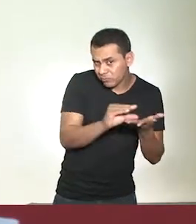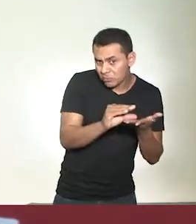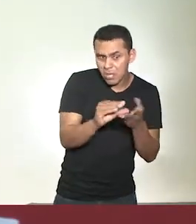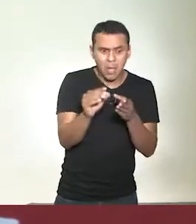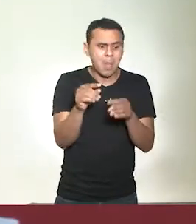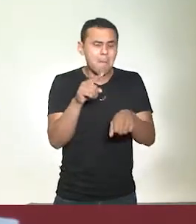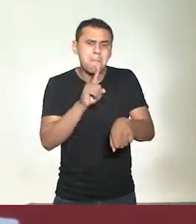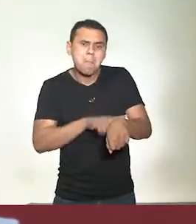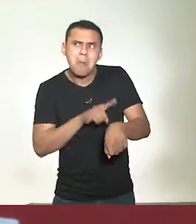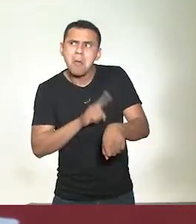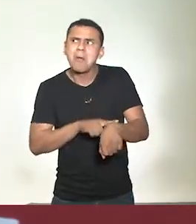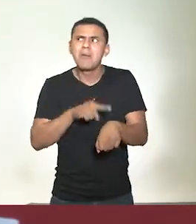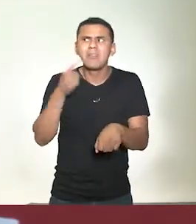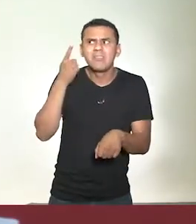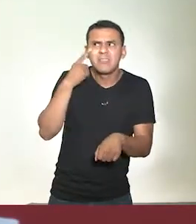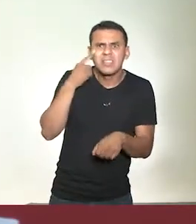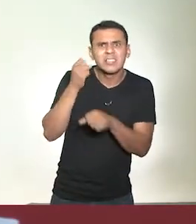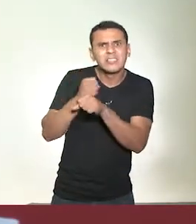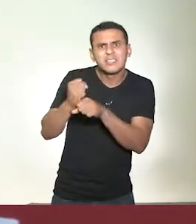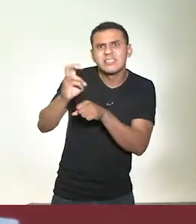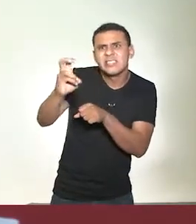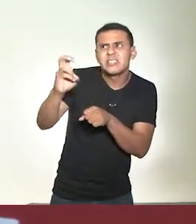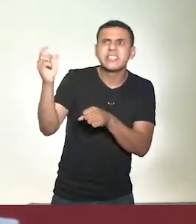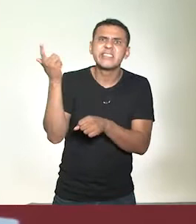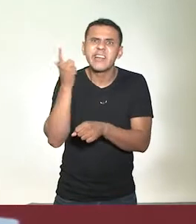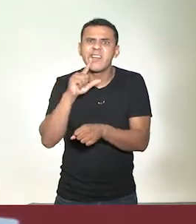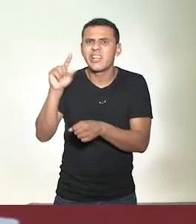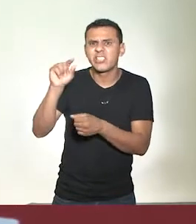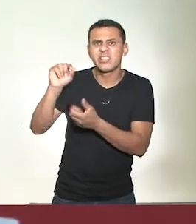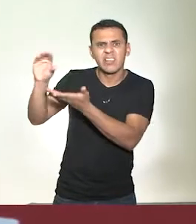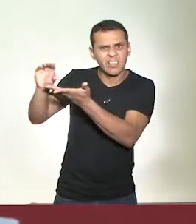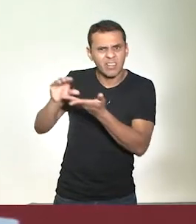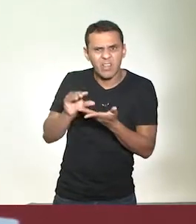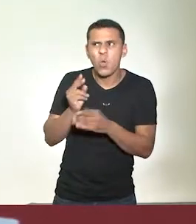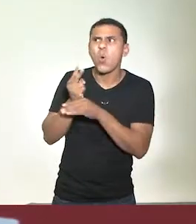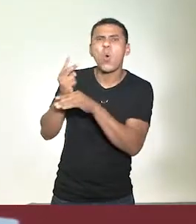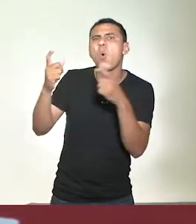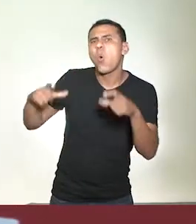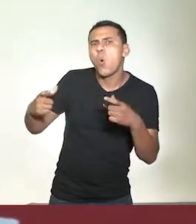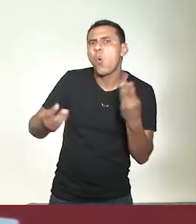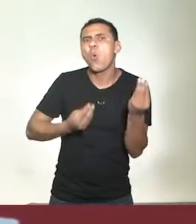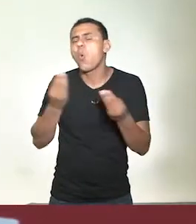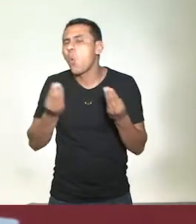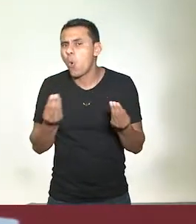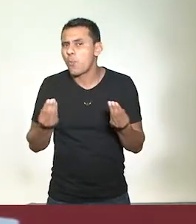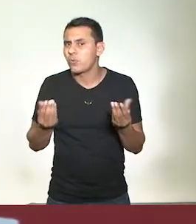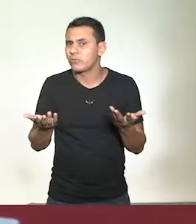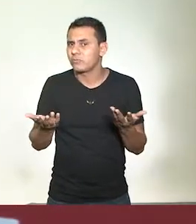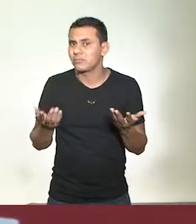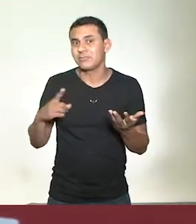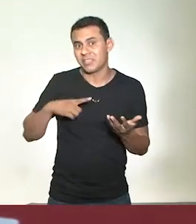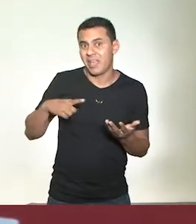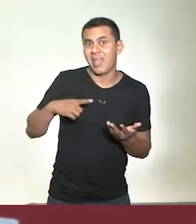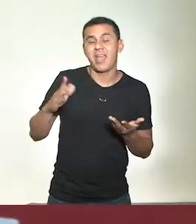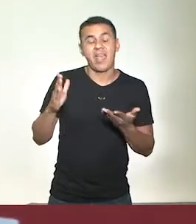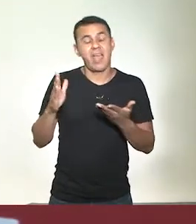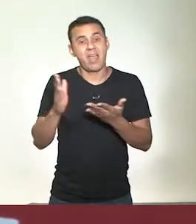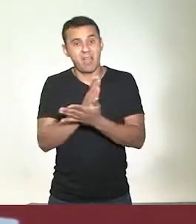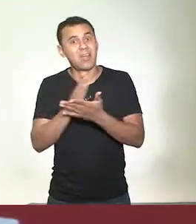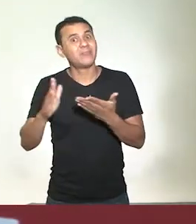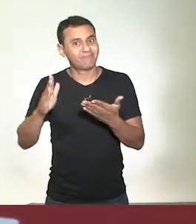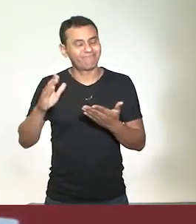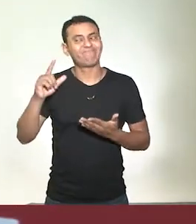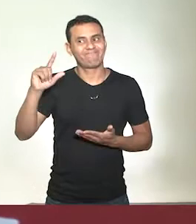previsão de orçamento para as cinco anos conta que nós vamos buscar esses recursos nós temos um orçamento muito